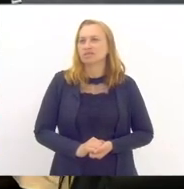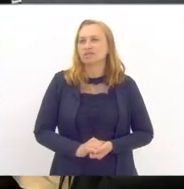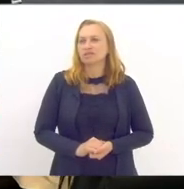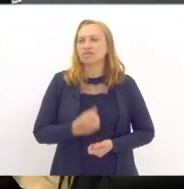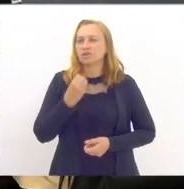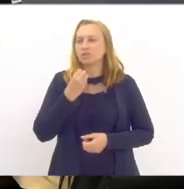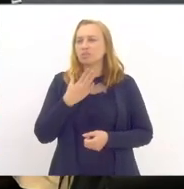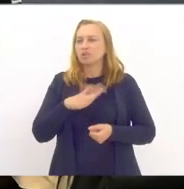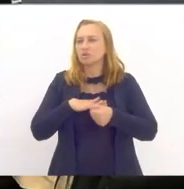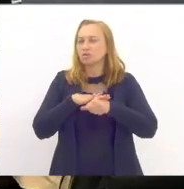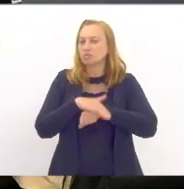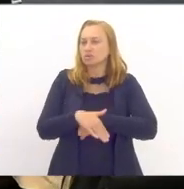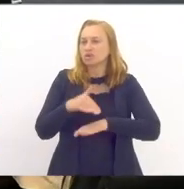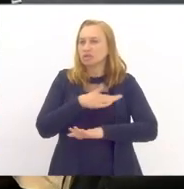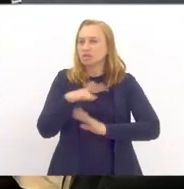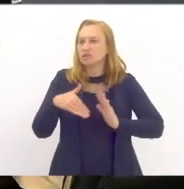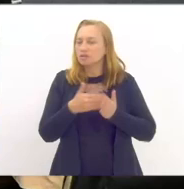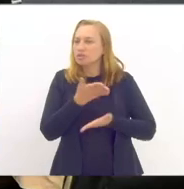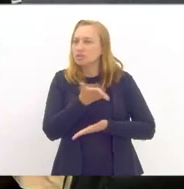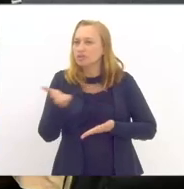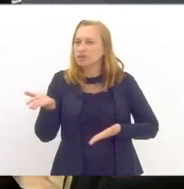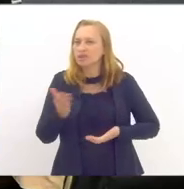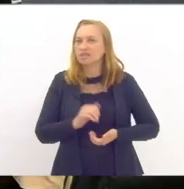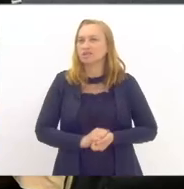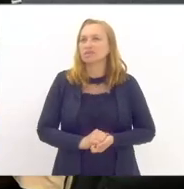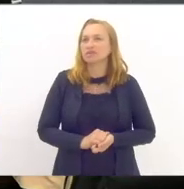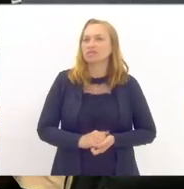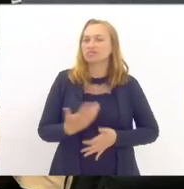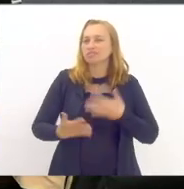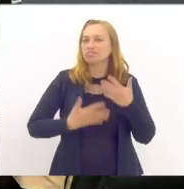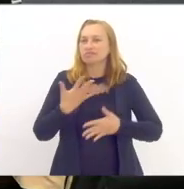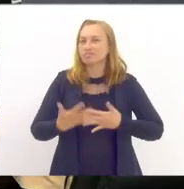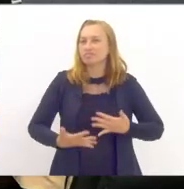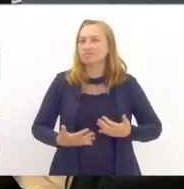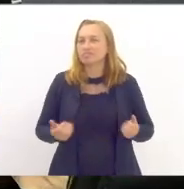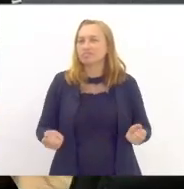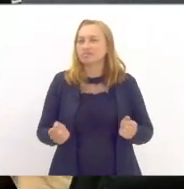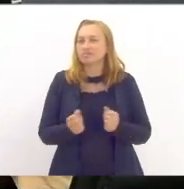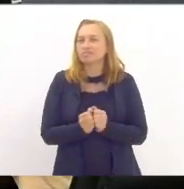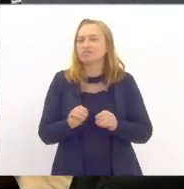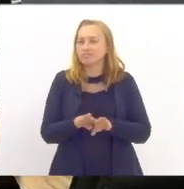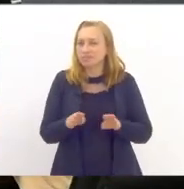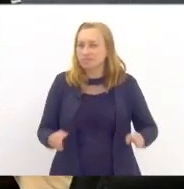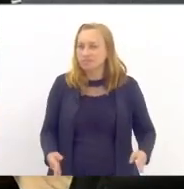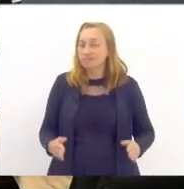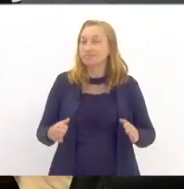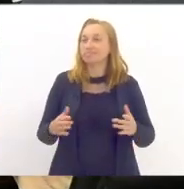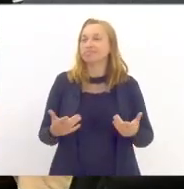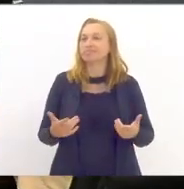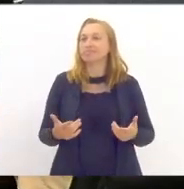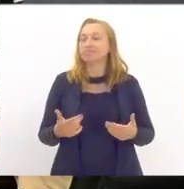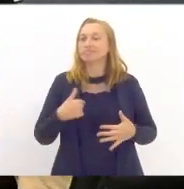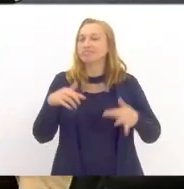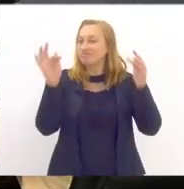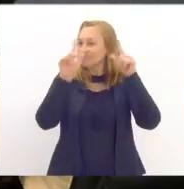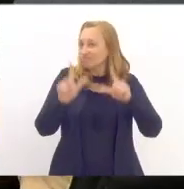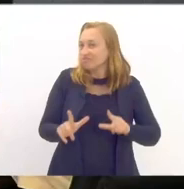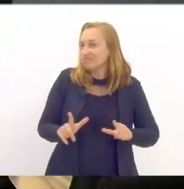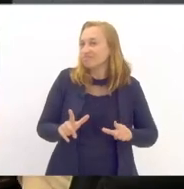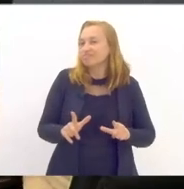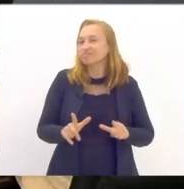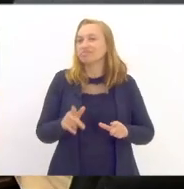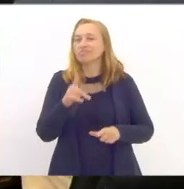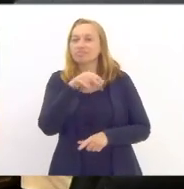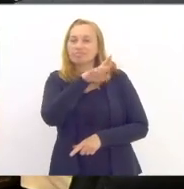Boa noite a todos e todas. É um prazer enorme participar dessa mesa tão seleta. Fico muito feliz,